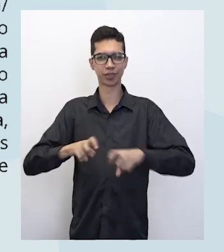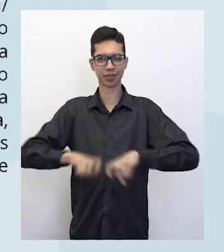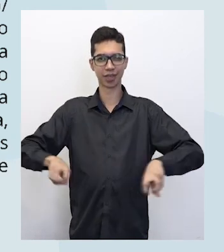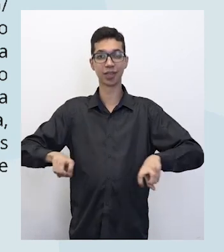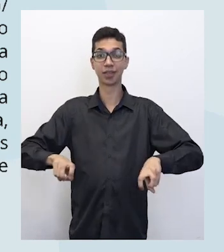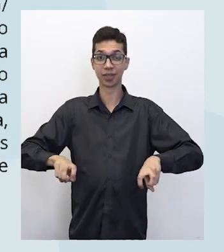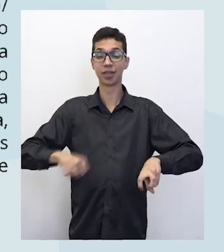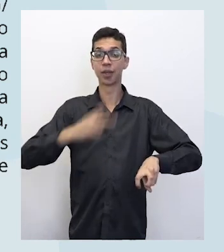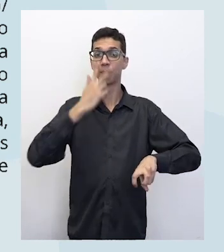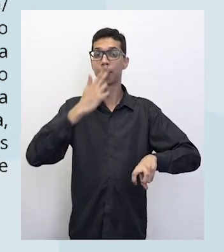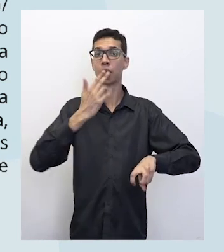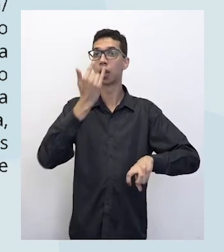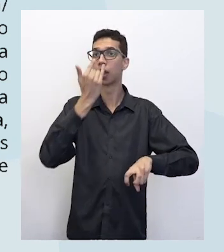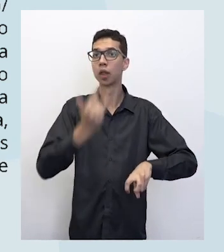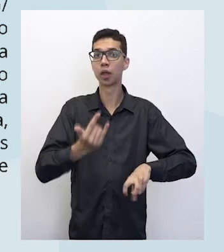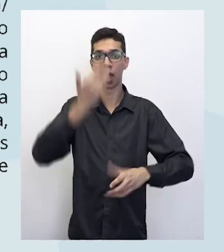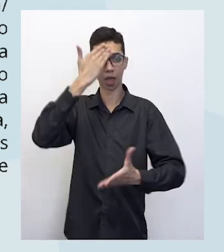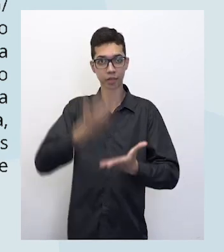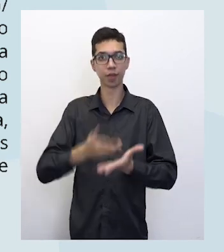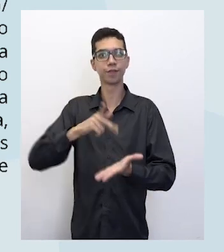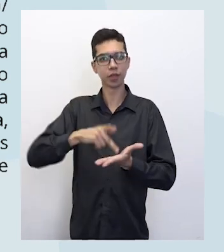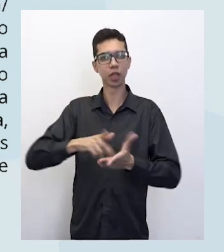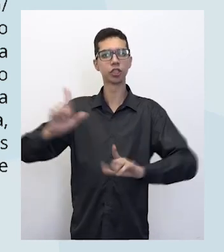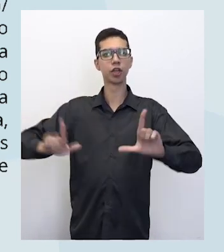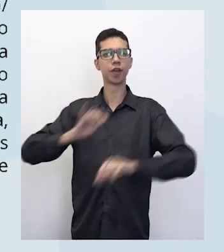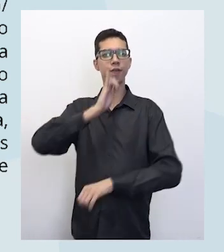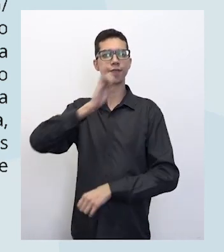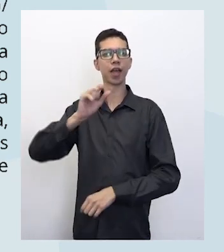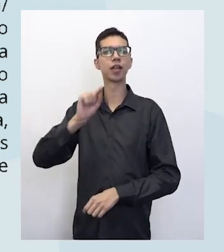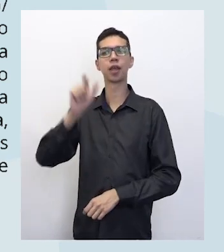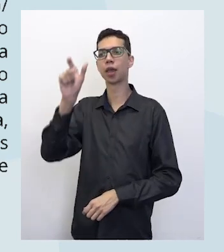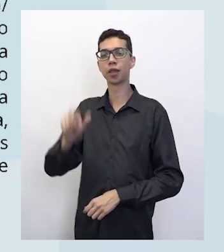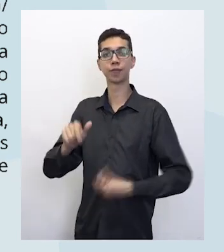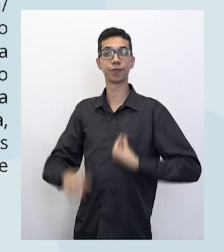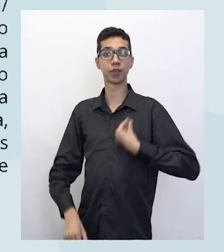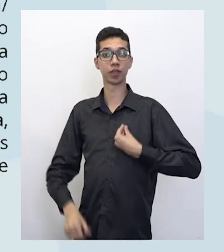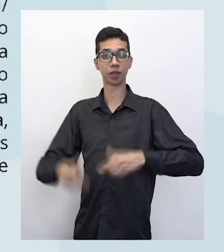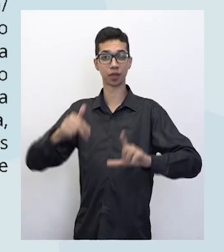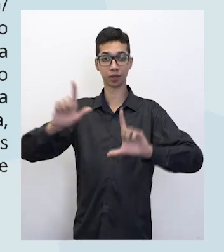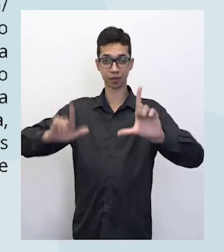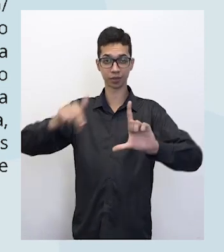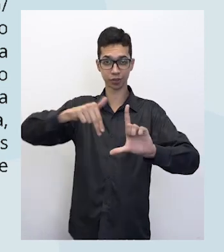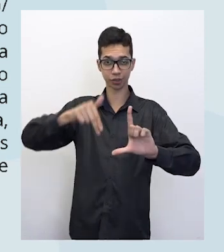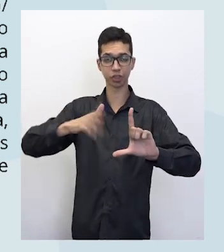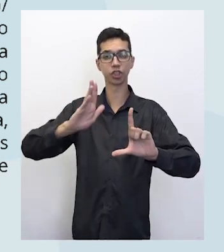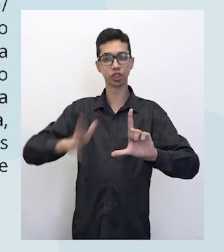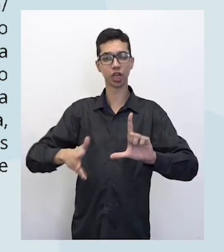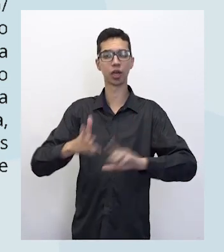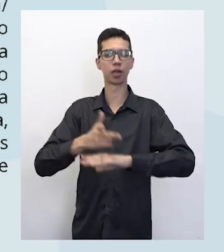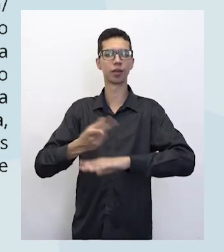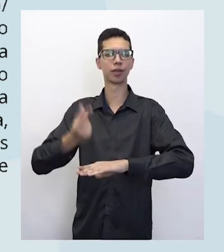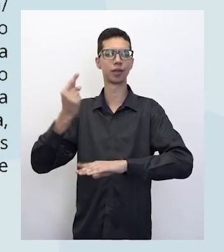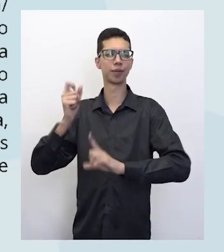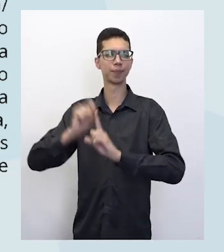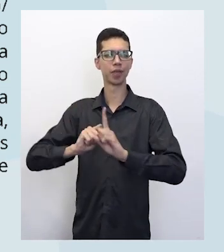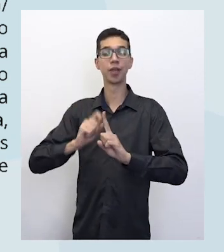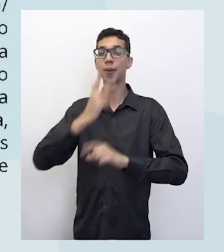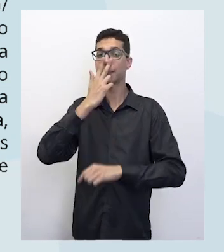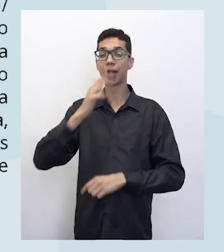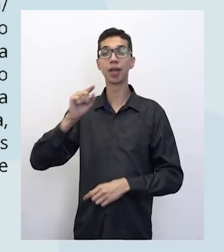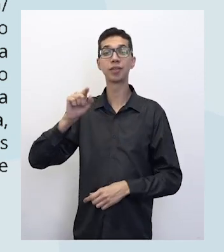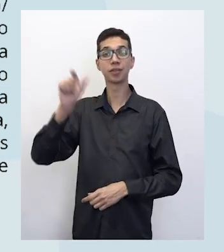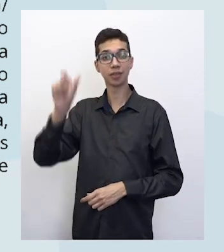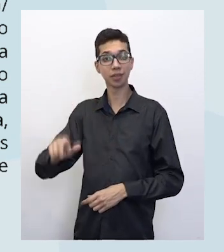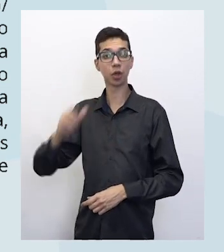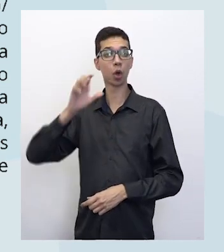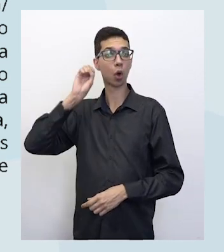entretidas naquilo que elas acreditam que, falando com a TV, o personagem que está lá, daquela cena que já foi gravada meses atrás, que ele vai ouvi-la e que ele